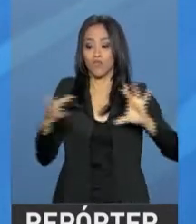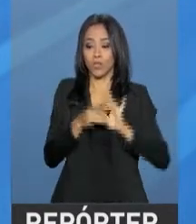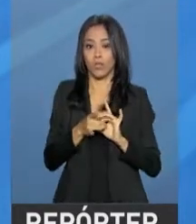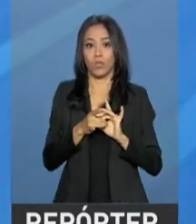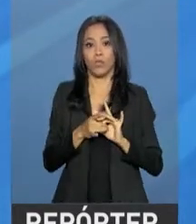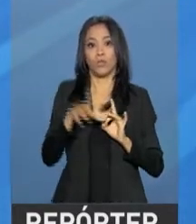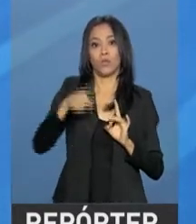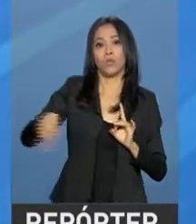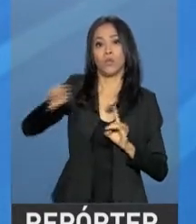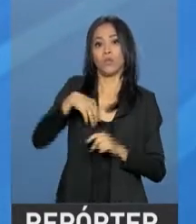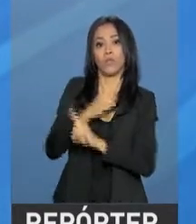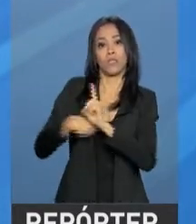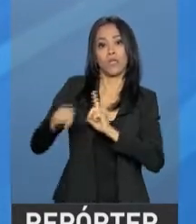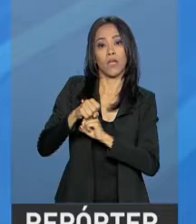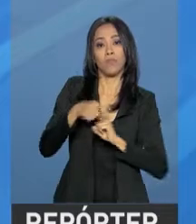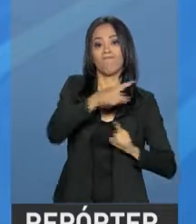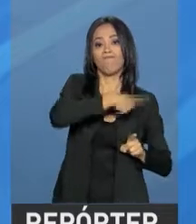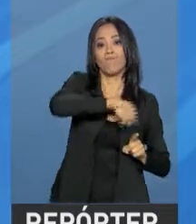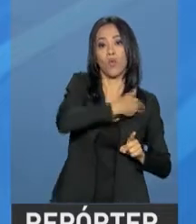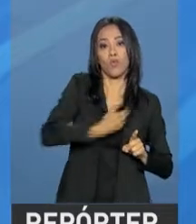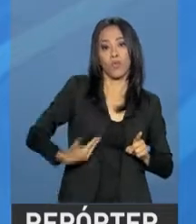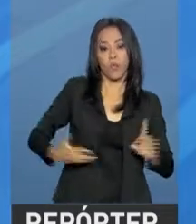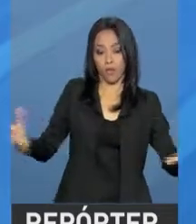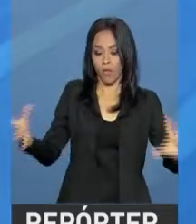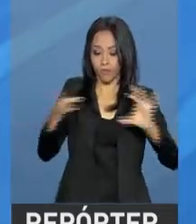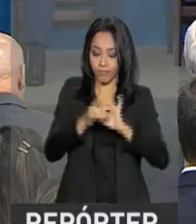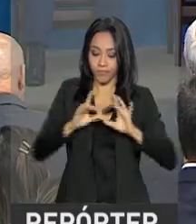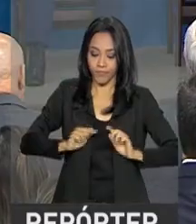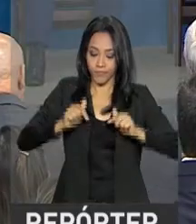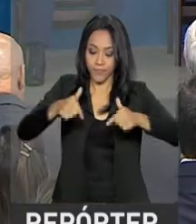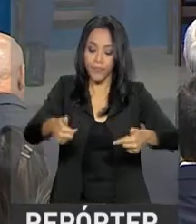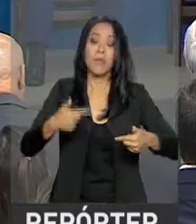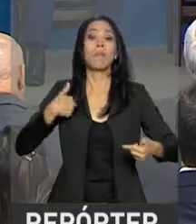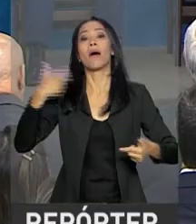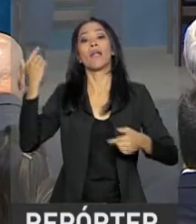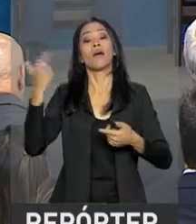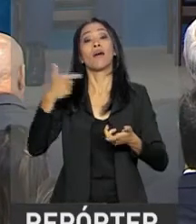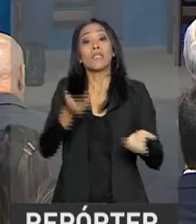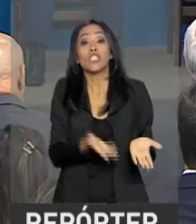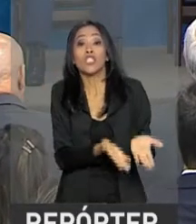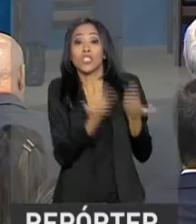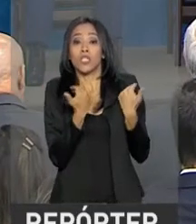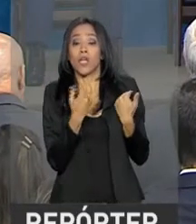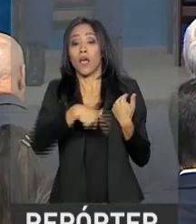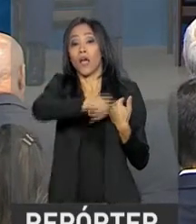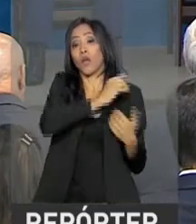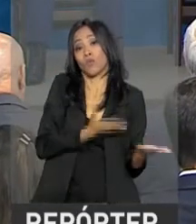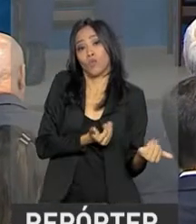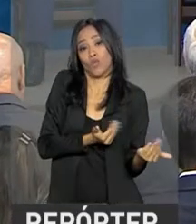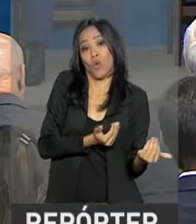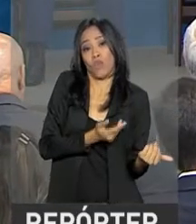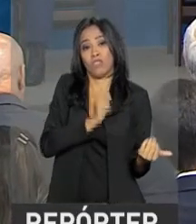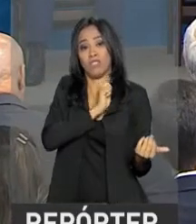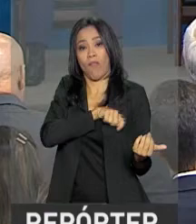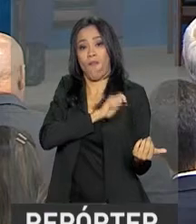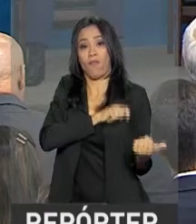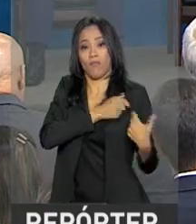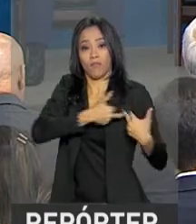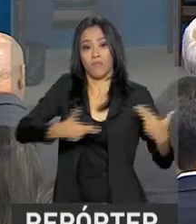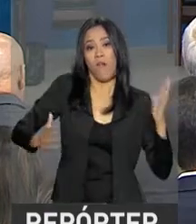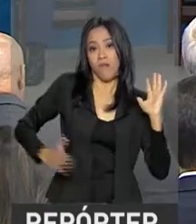a fim de resgatar jovens brasileiros segundo ele as maiores vítimas do crime na cidade